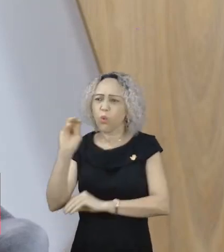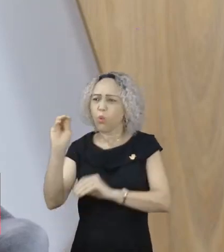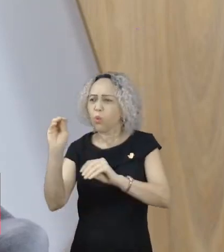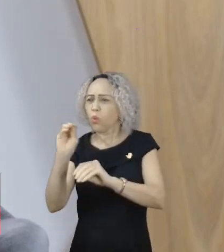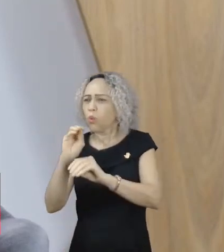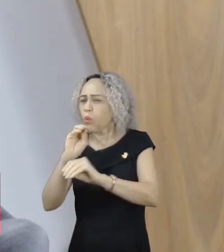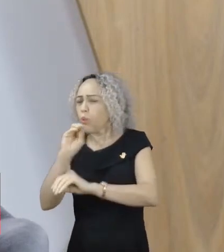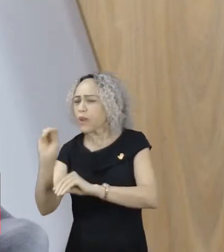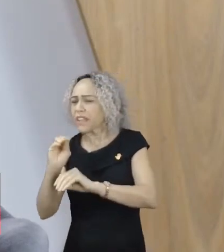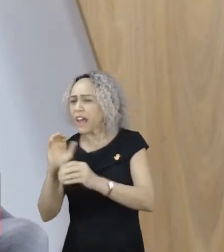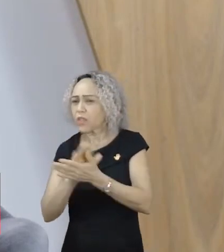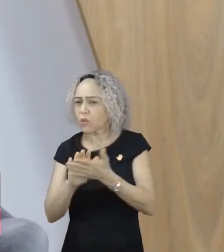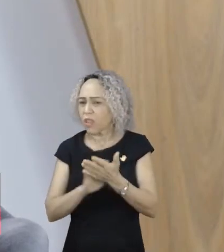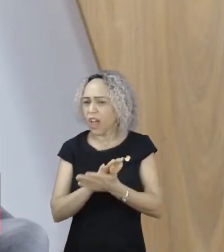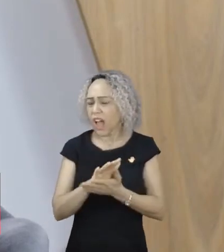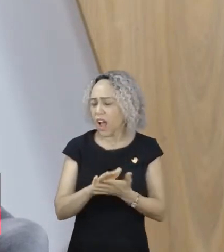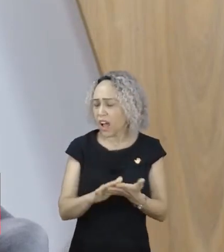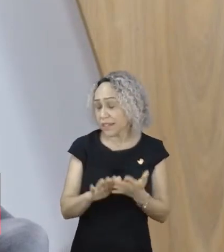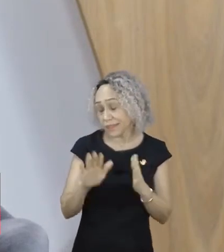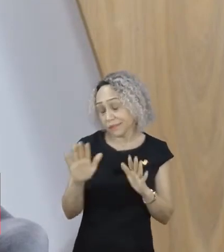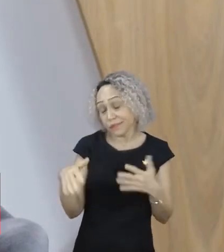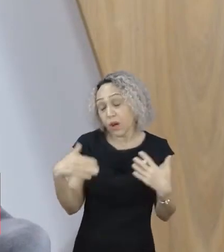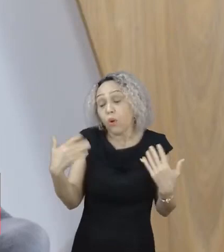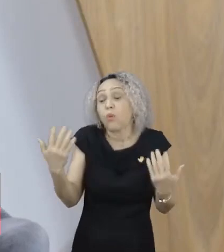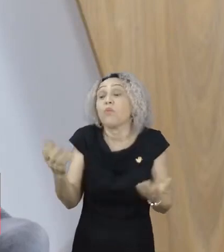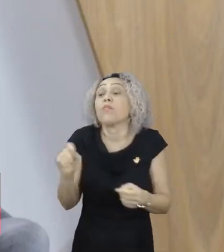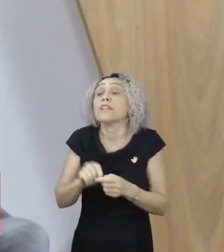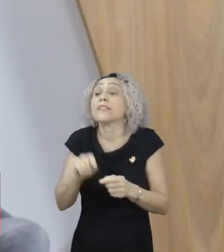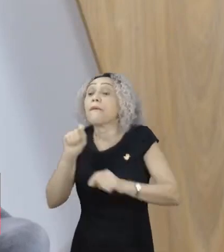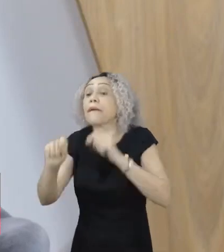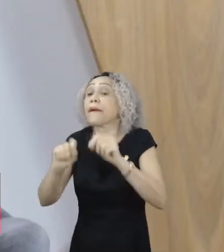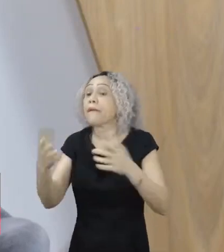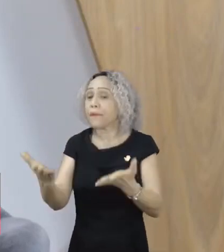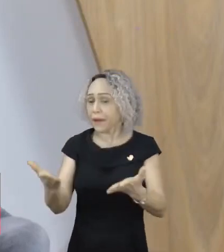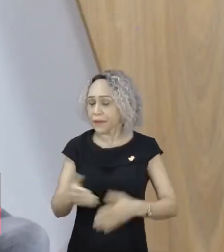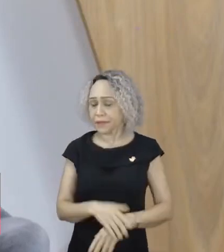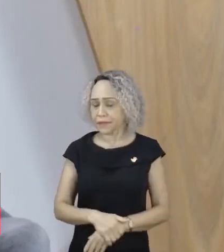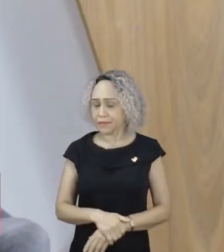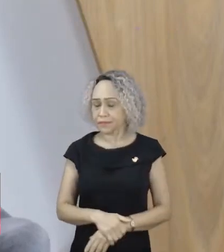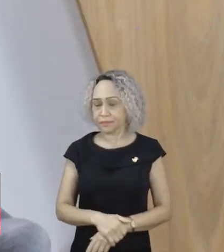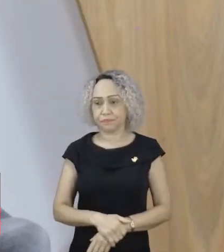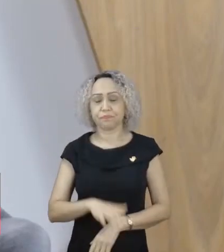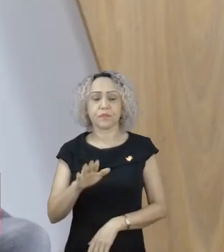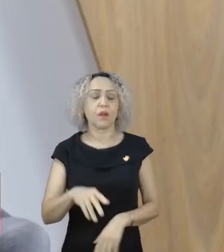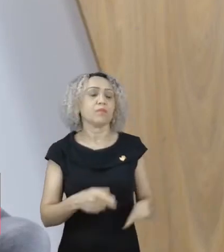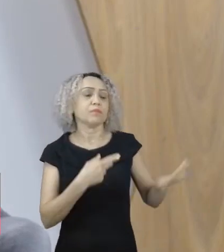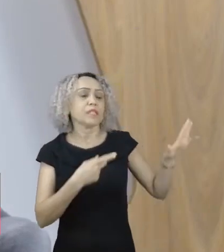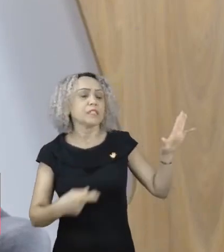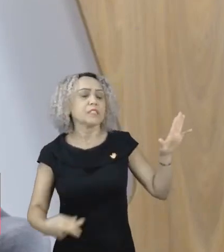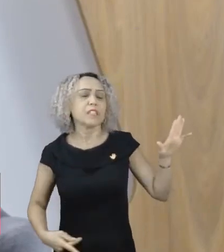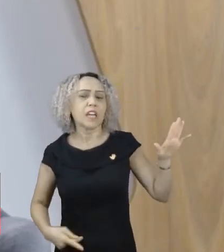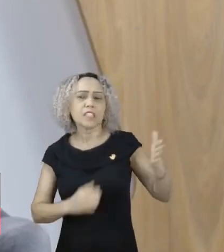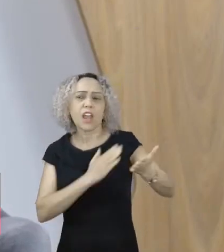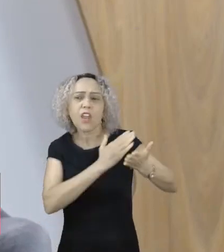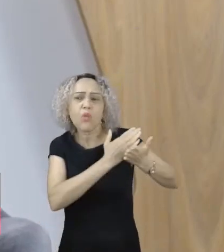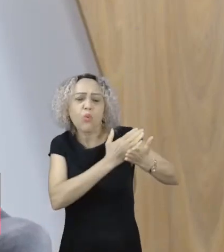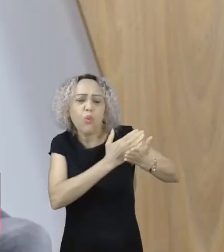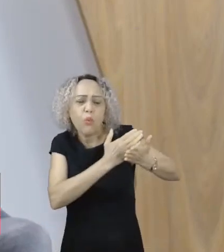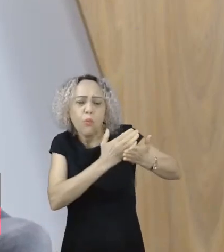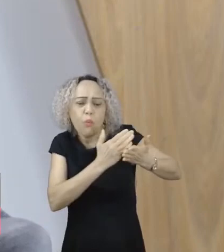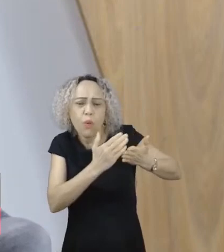que a gente tem uma carência de habitação, tem carência de equipamentos públicos. Então, o presidente, desde o início do ano, o presidente Lula,